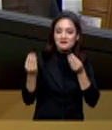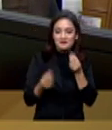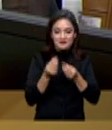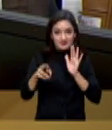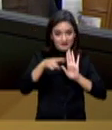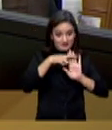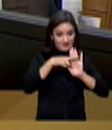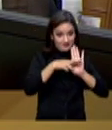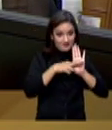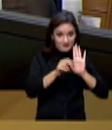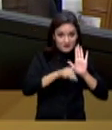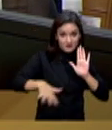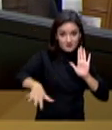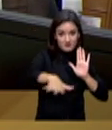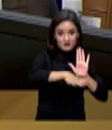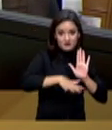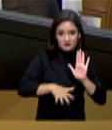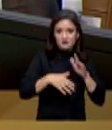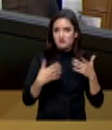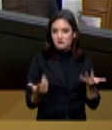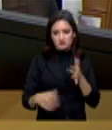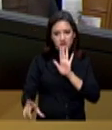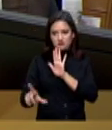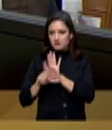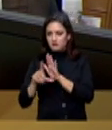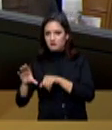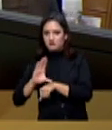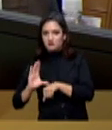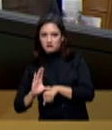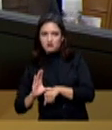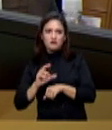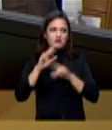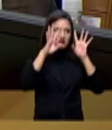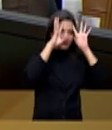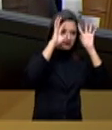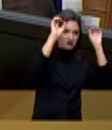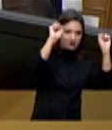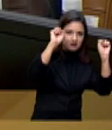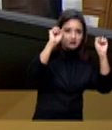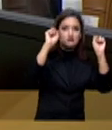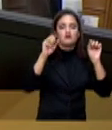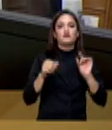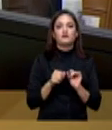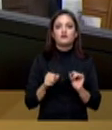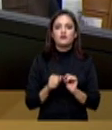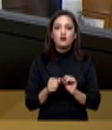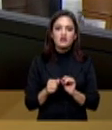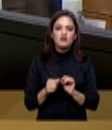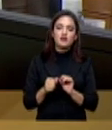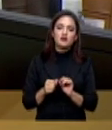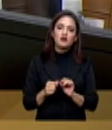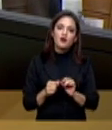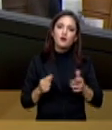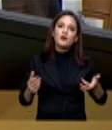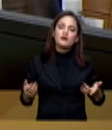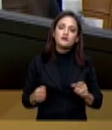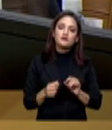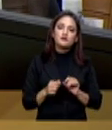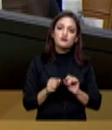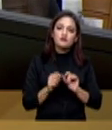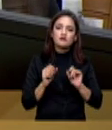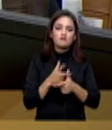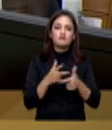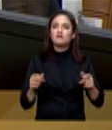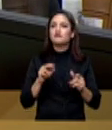normas gerais nem O legislador concessional nem esse tribunal promoveram a definição categórica do que